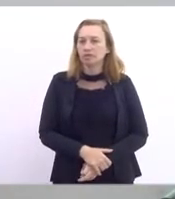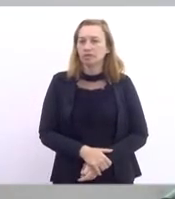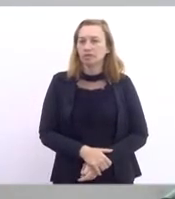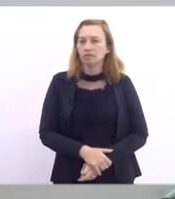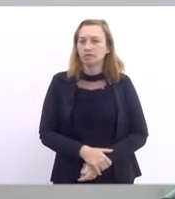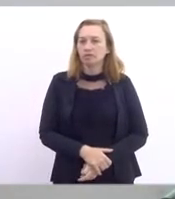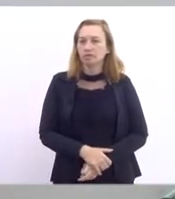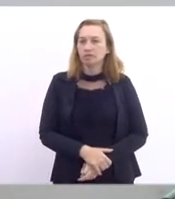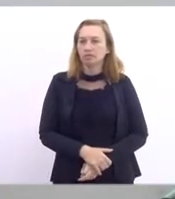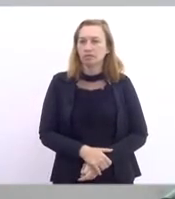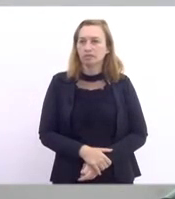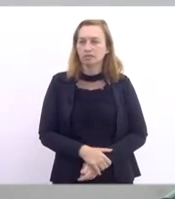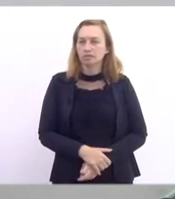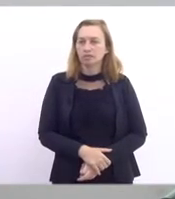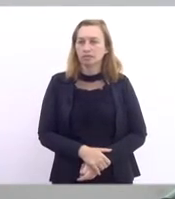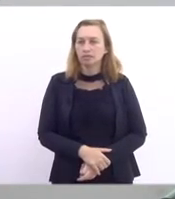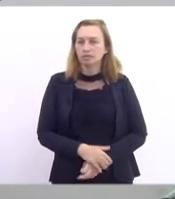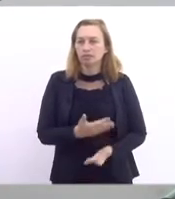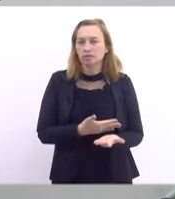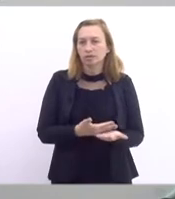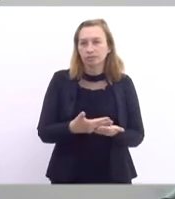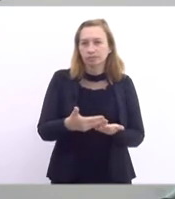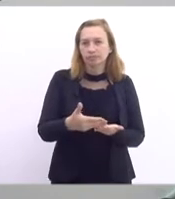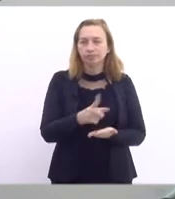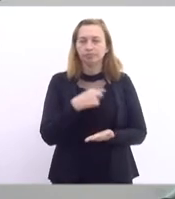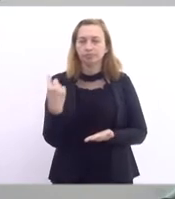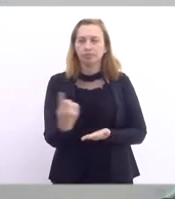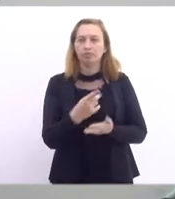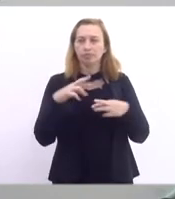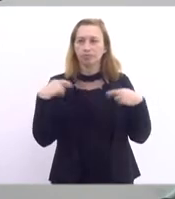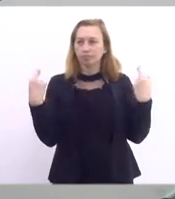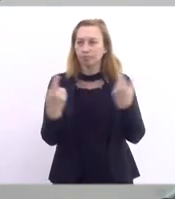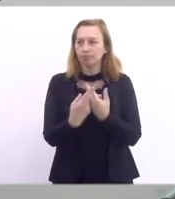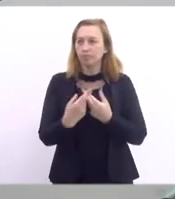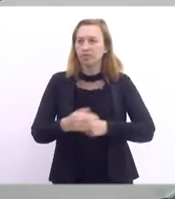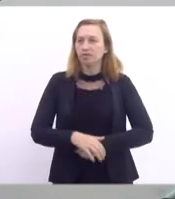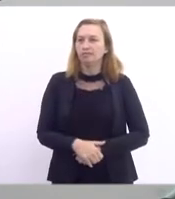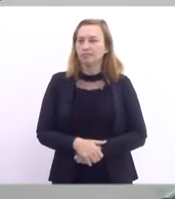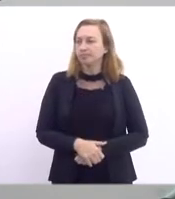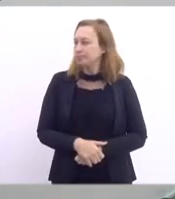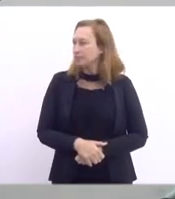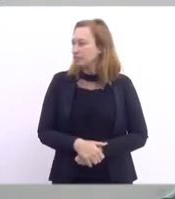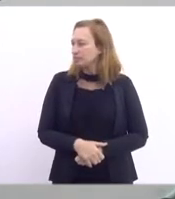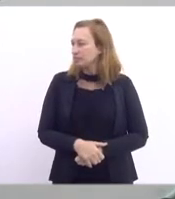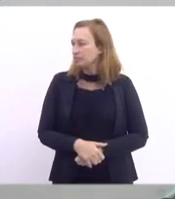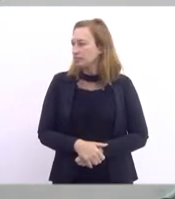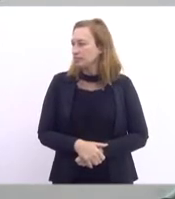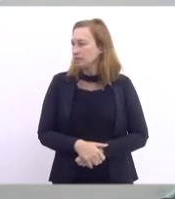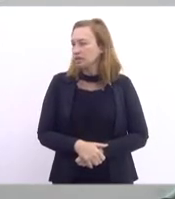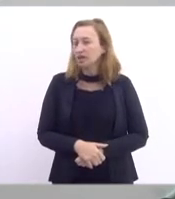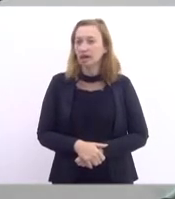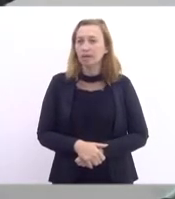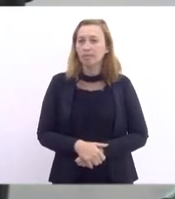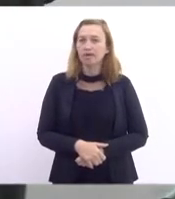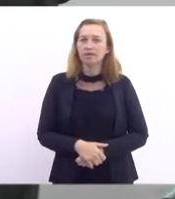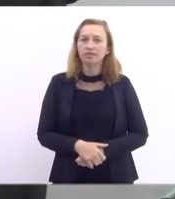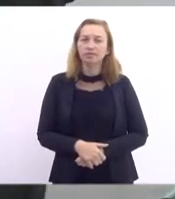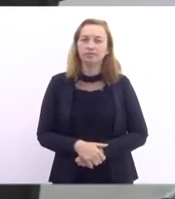E aí E como dá início a nossa reunião que eu vou tentar terminar